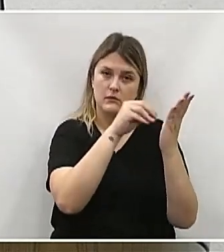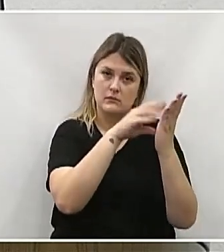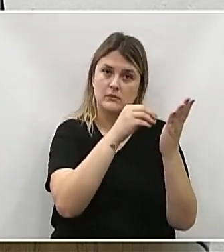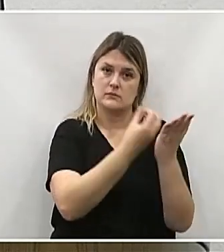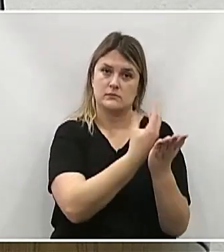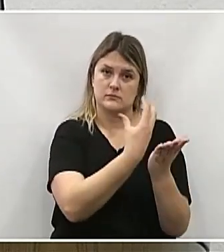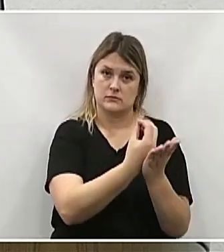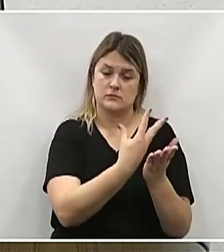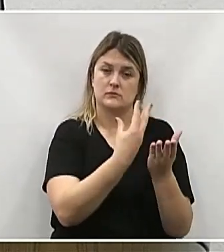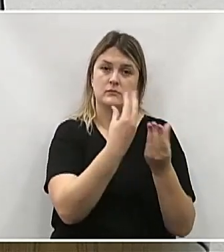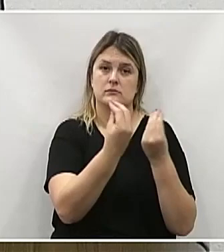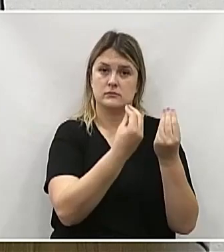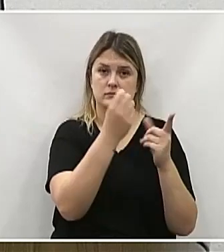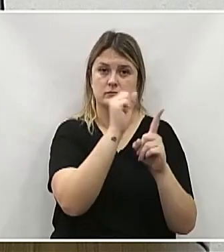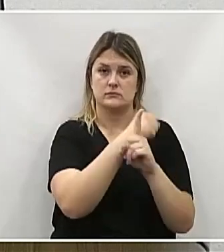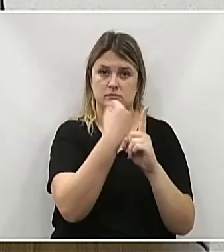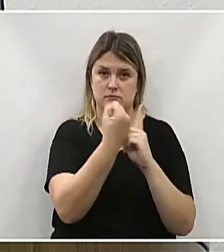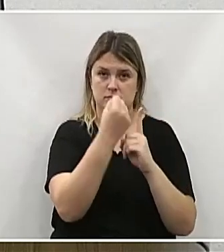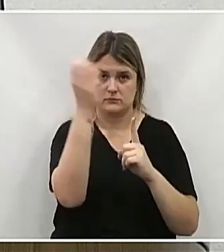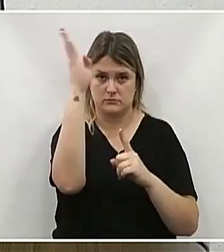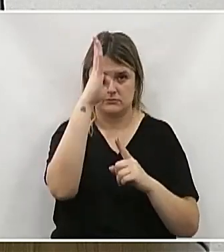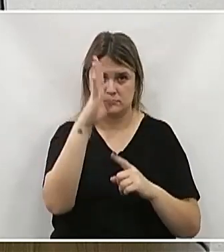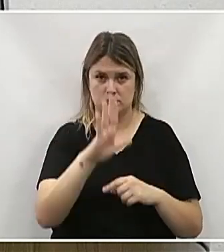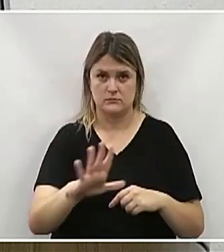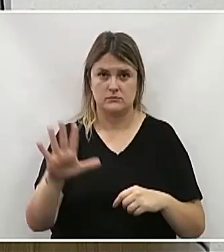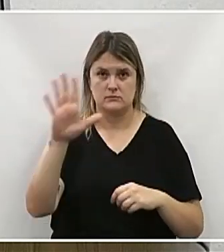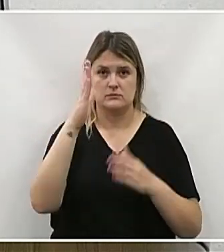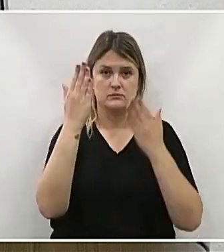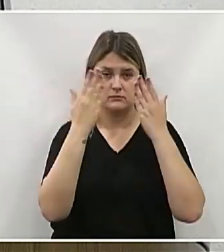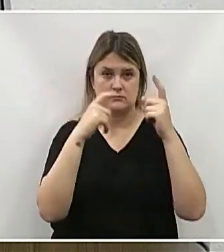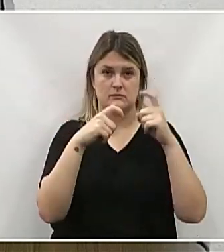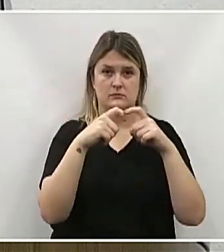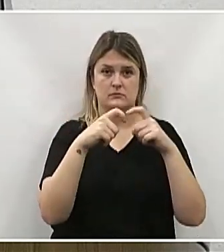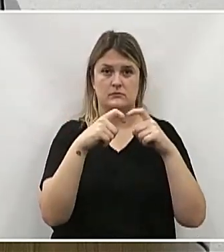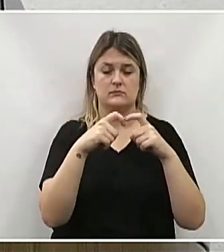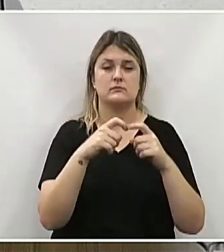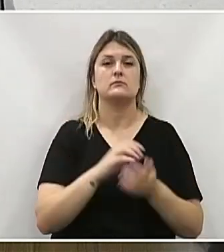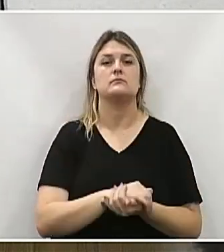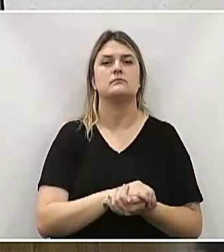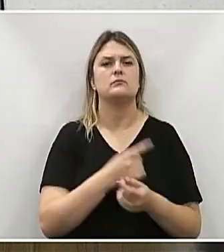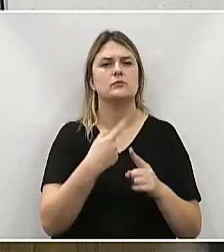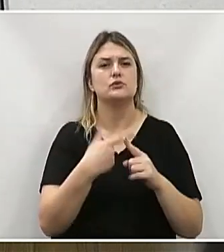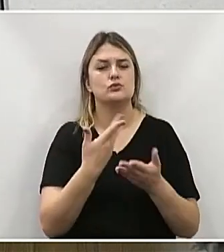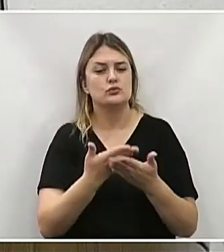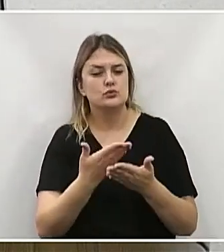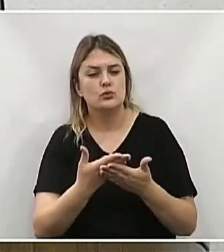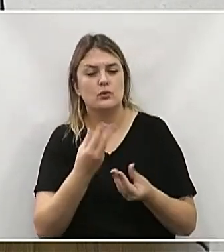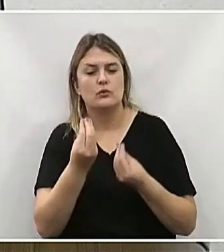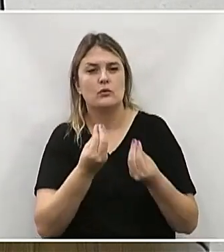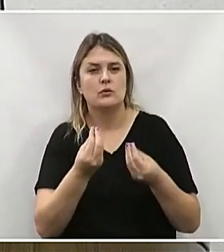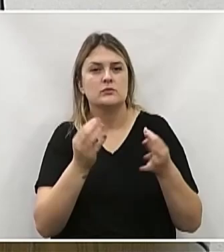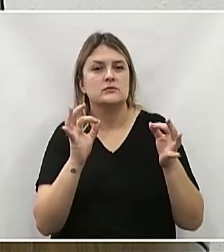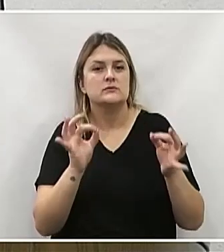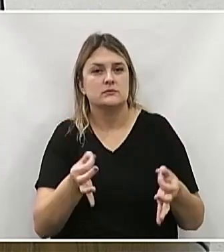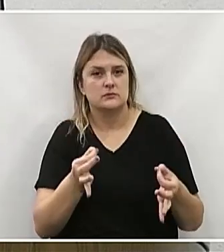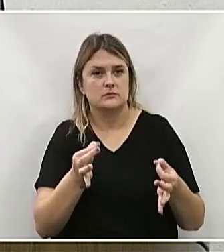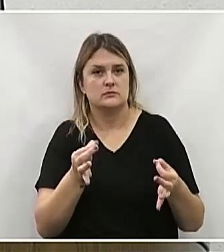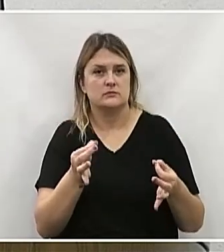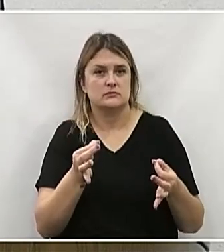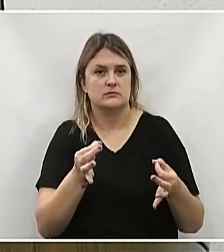recomendação da sociedade Federação Brasileira de psiquiatria onde foi estudado de uma forma correta de se